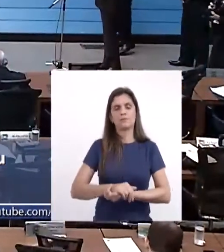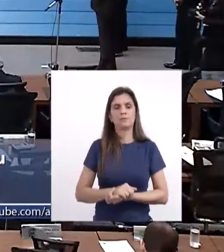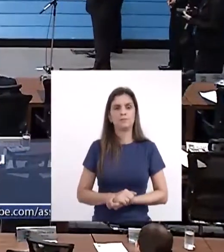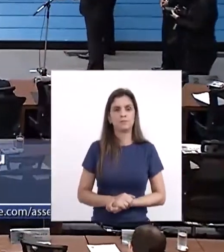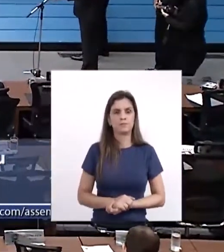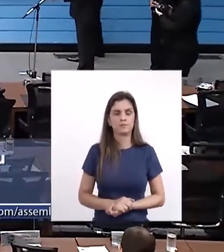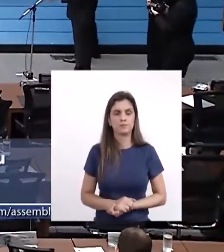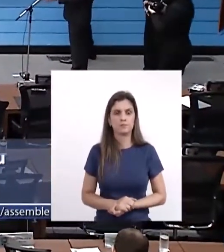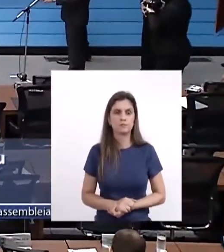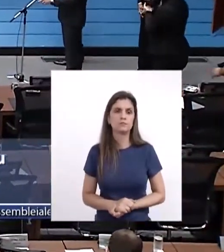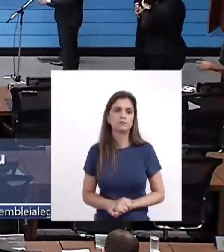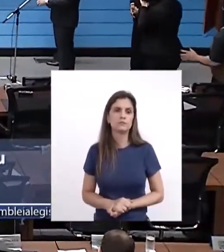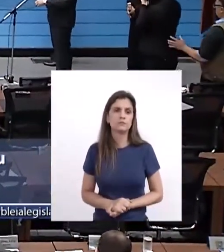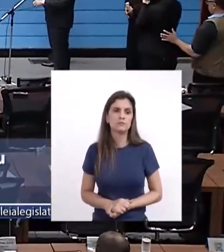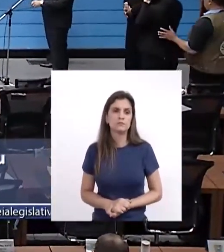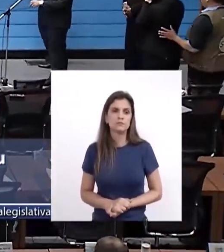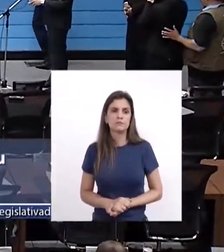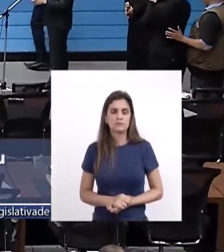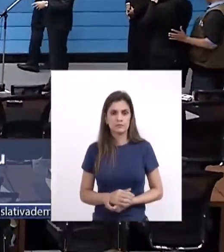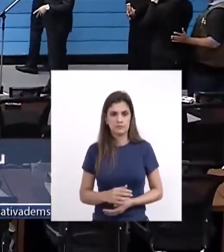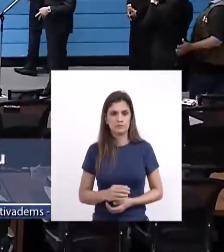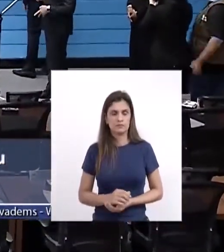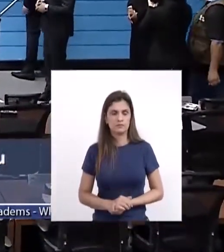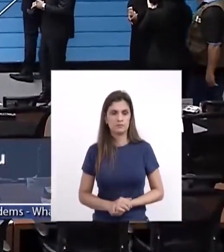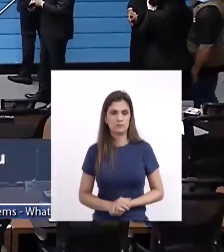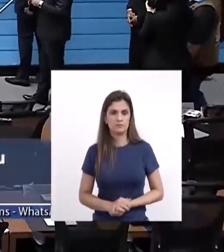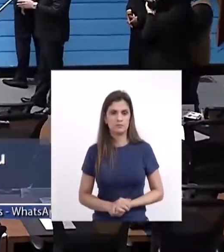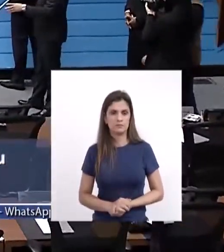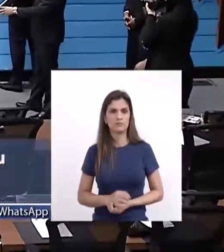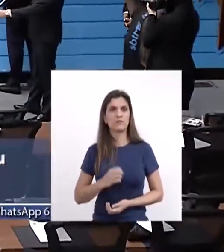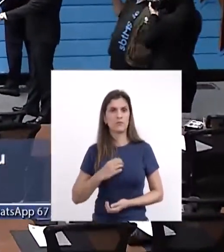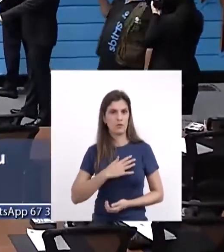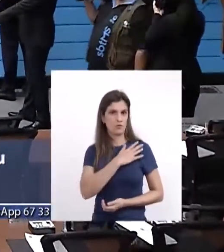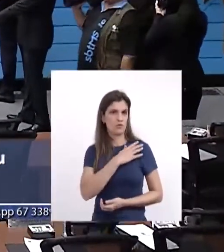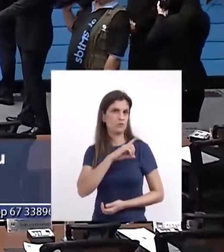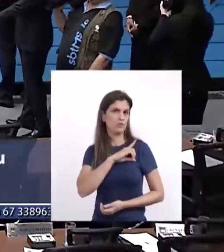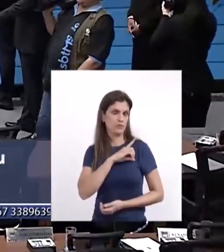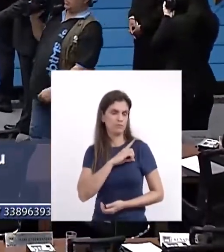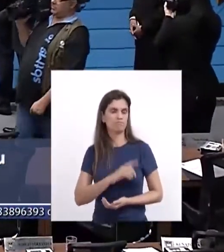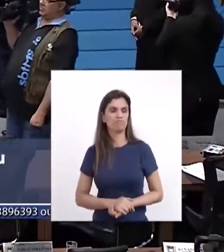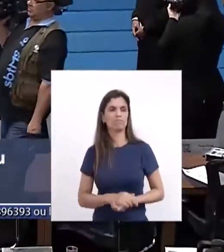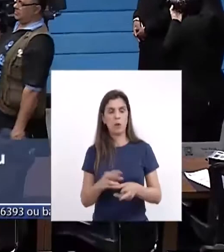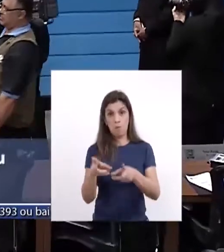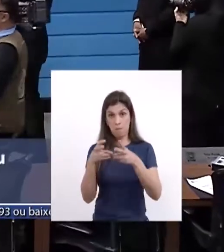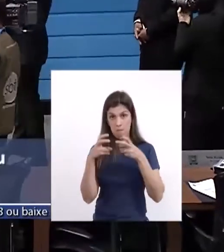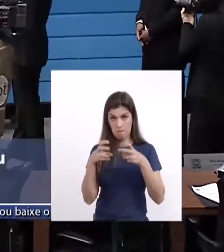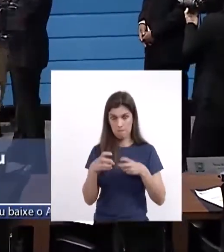parte, deputado Barbosinha. Eu percebo o seguinte: